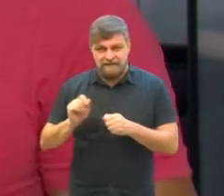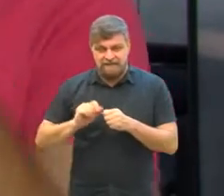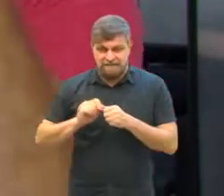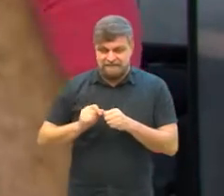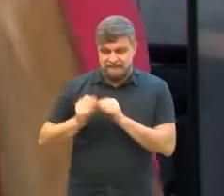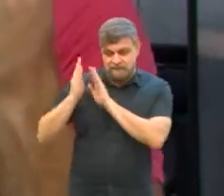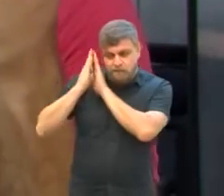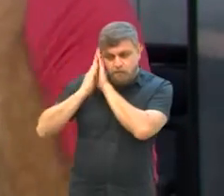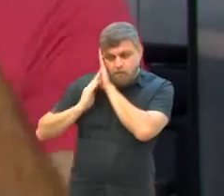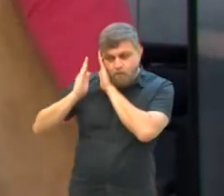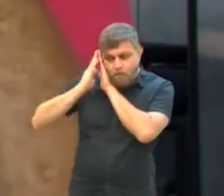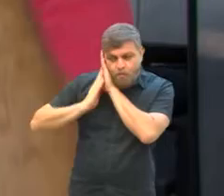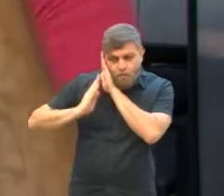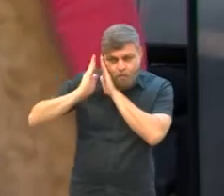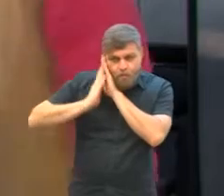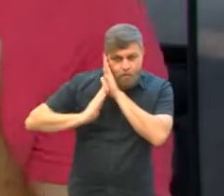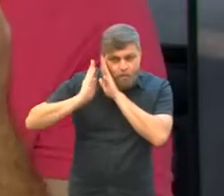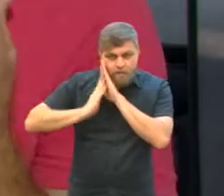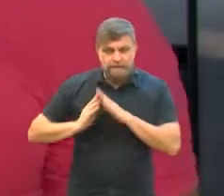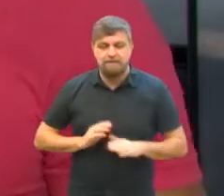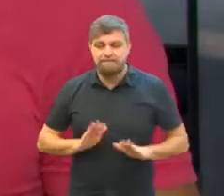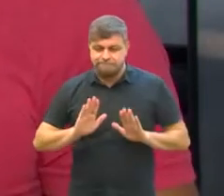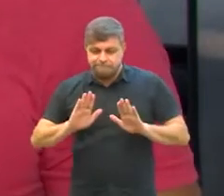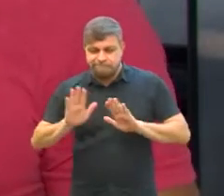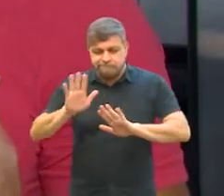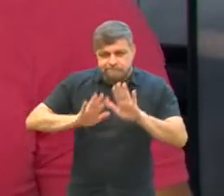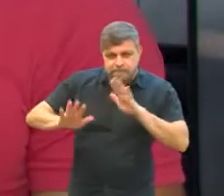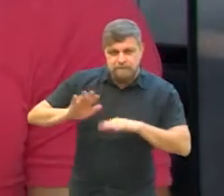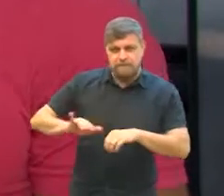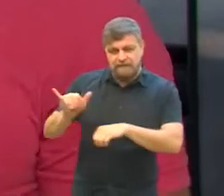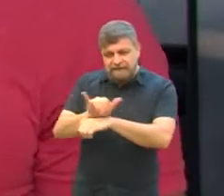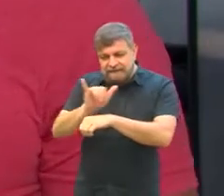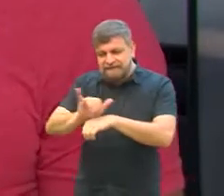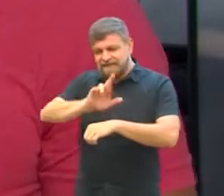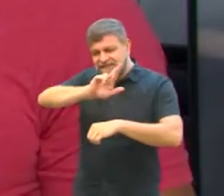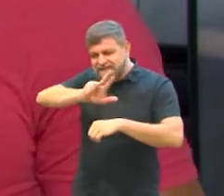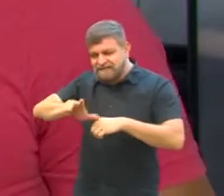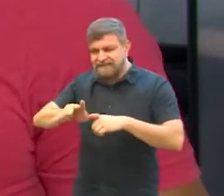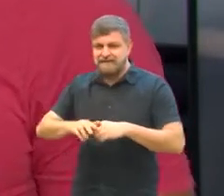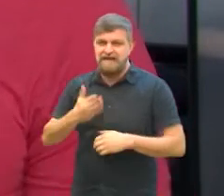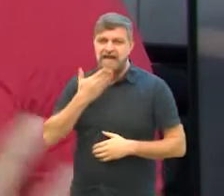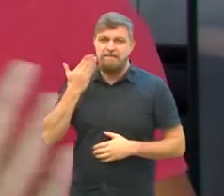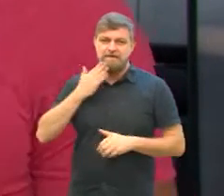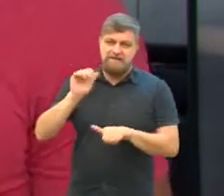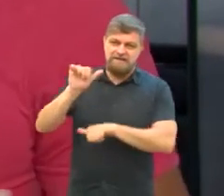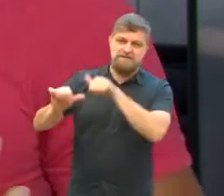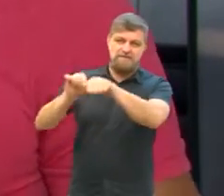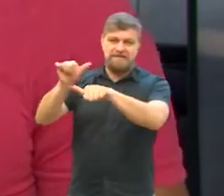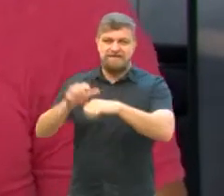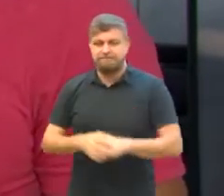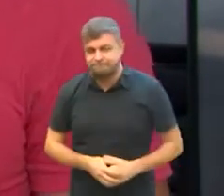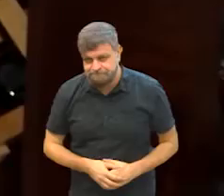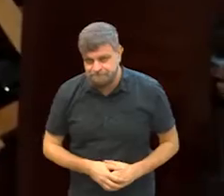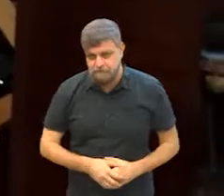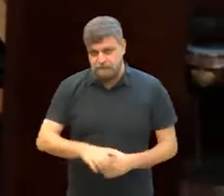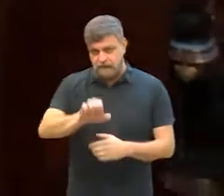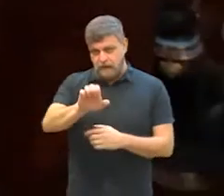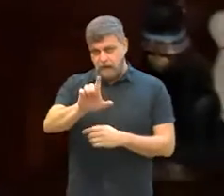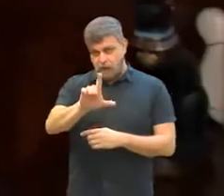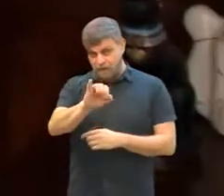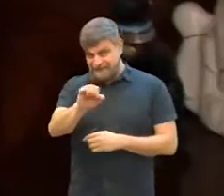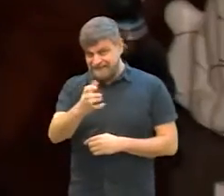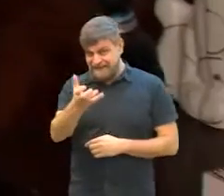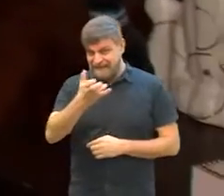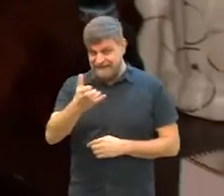diferença de ponta, fazer um babyliss para metade não ficar cacheado, metade não ficar liso. Fazer um style legal, que aí fica mais fácil de mudar, eu acho.